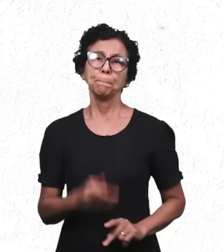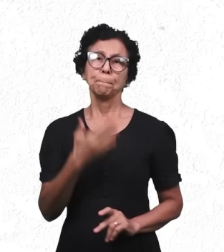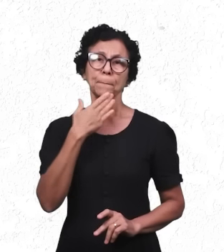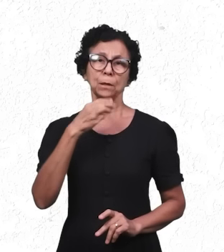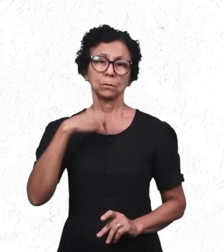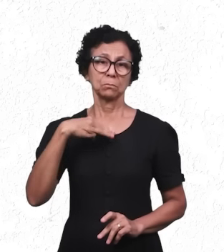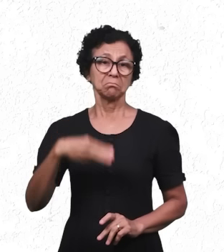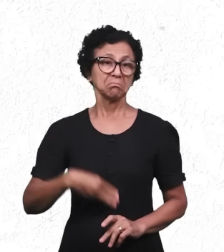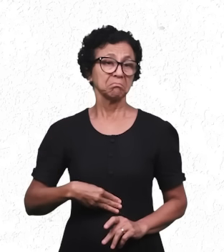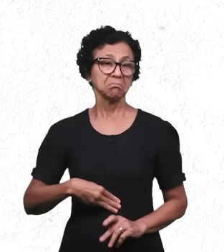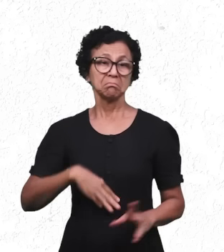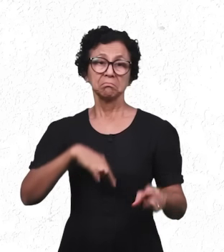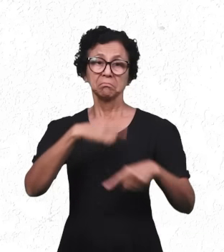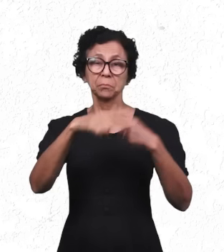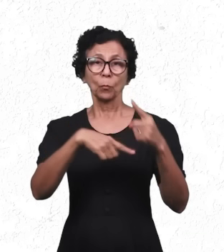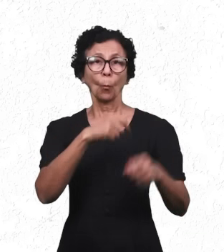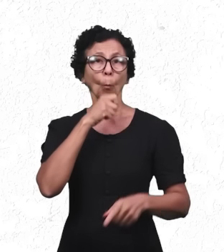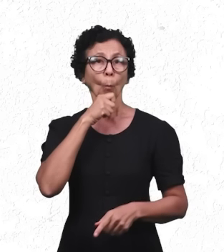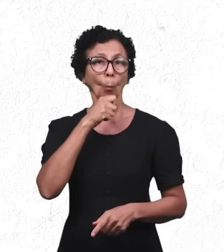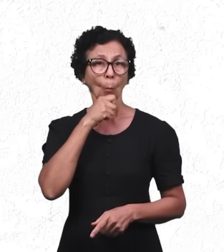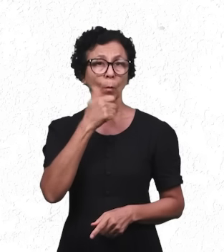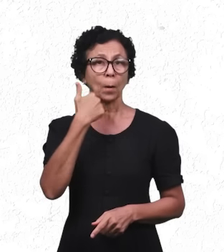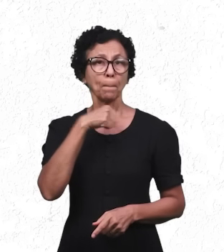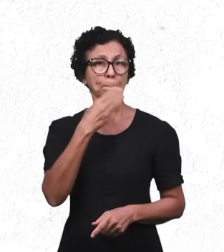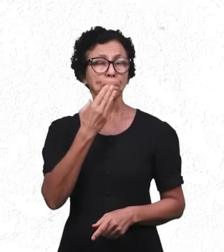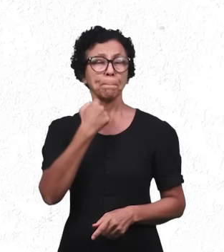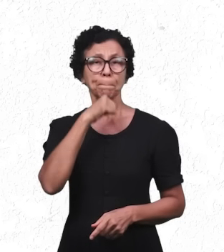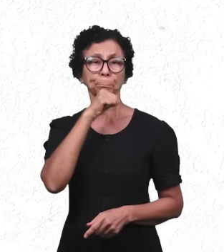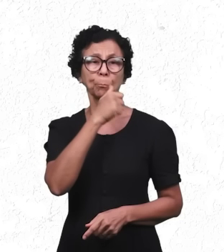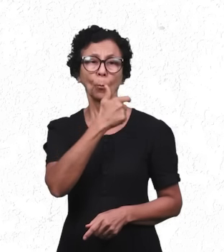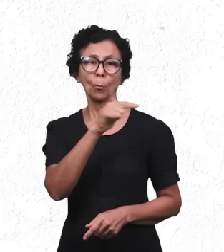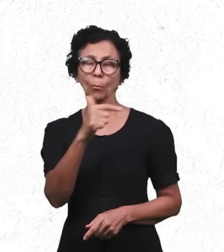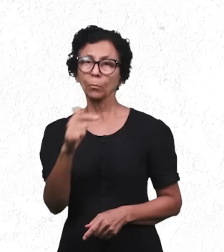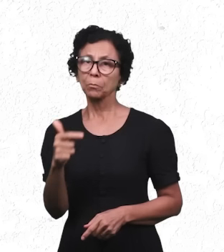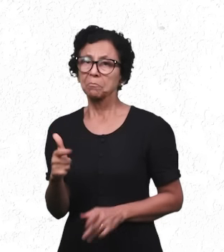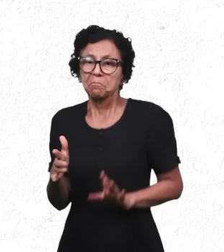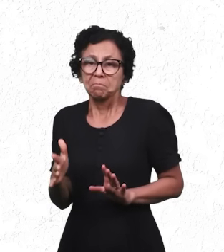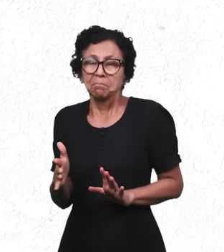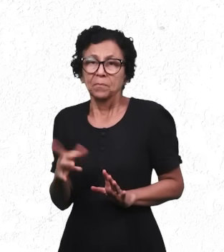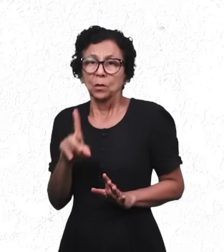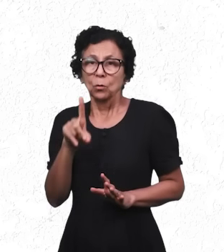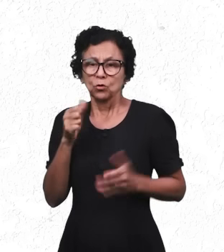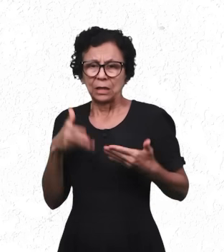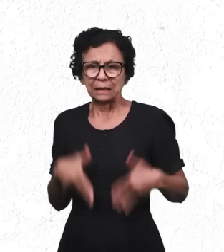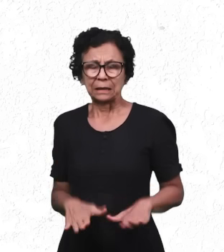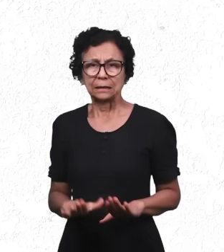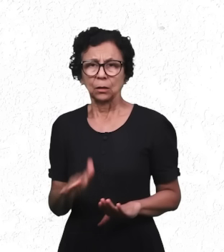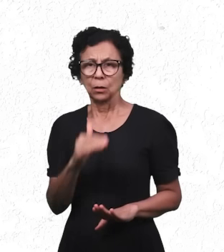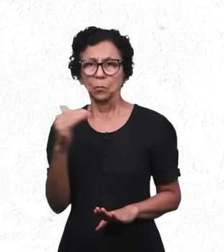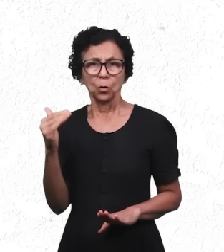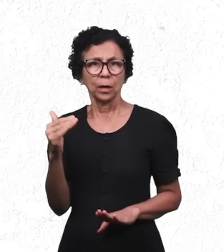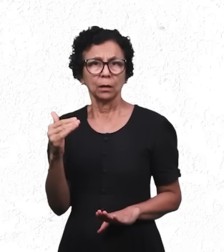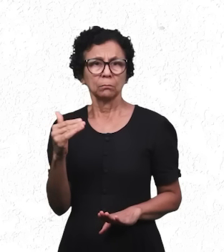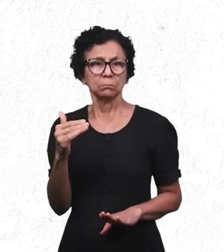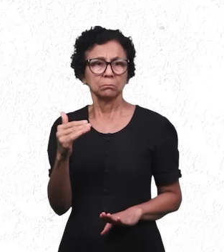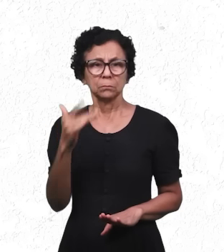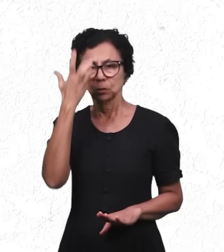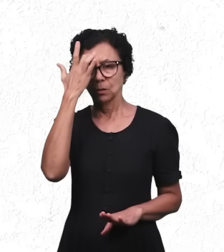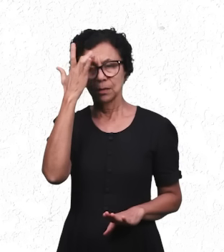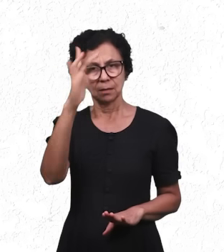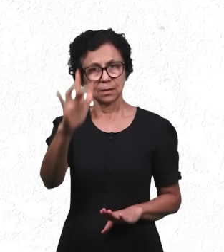mãe, sem genealogia, não tendo princípio de dias nem fim de vida, mas sendo feito semelhante ao Filho de